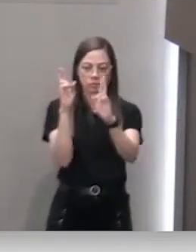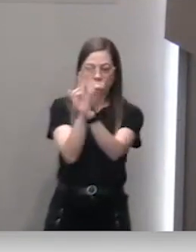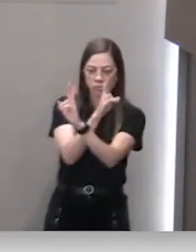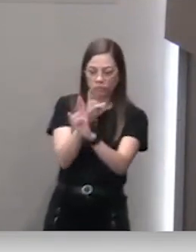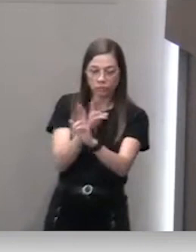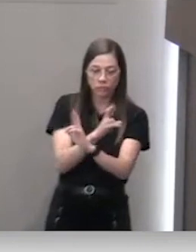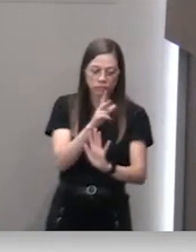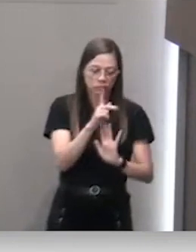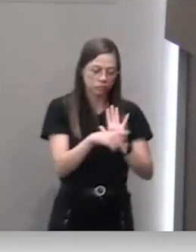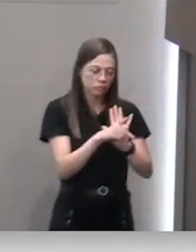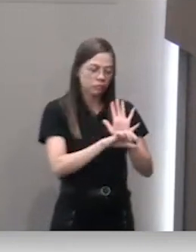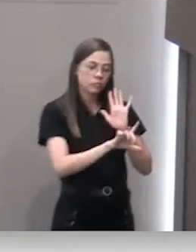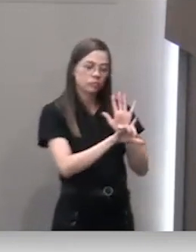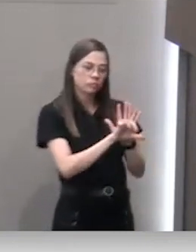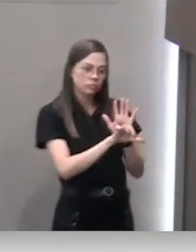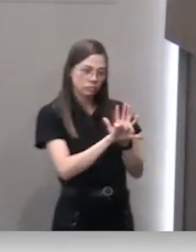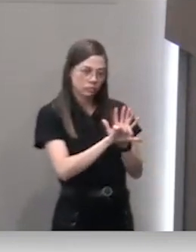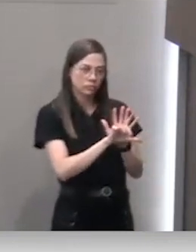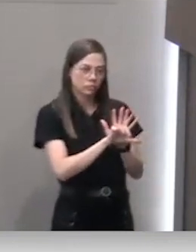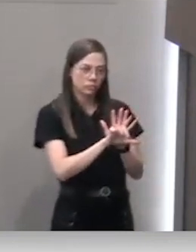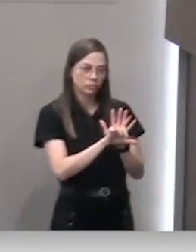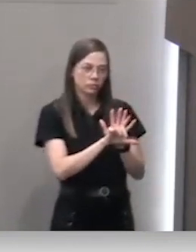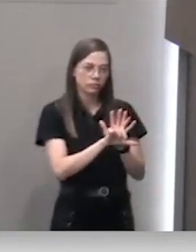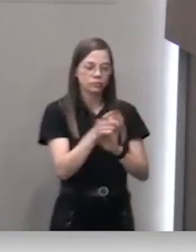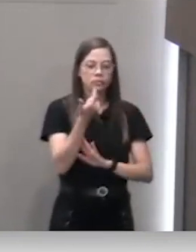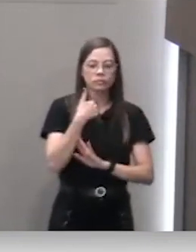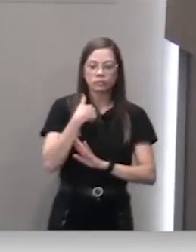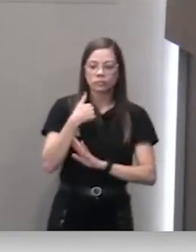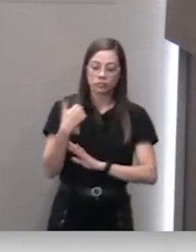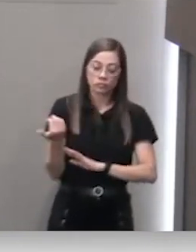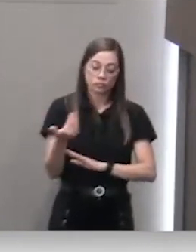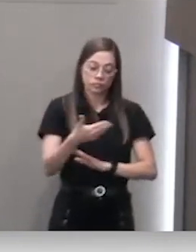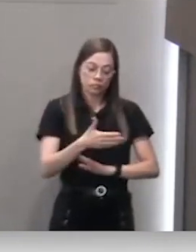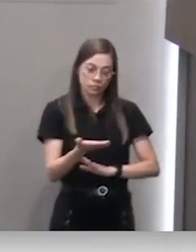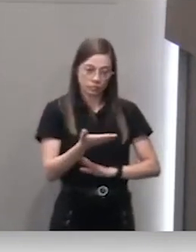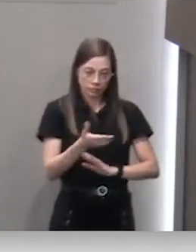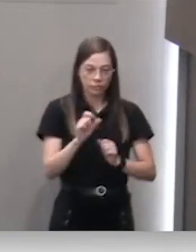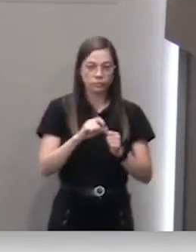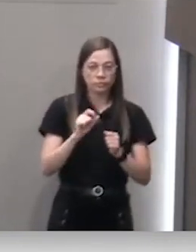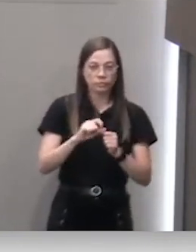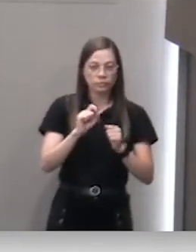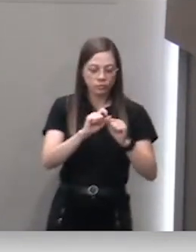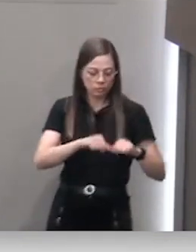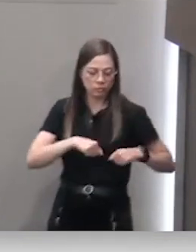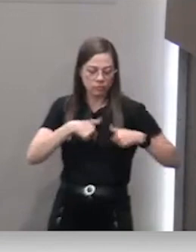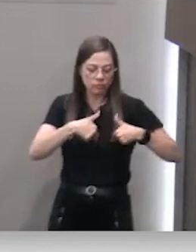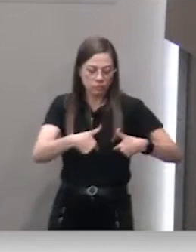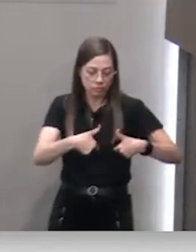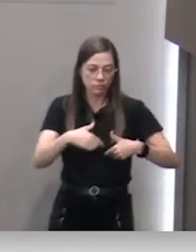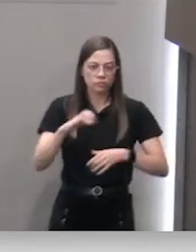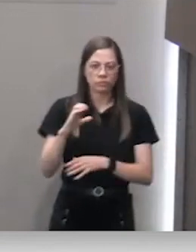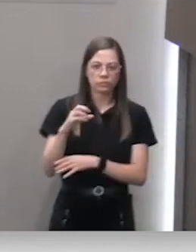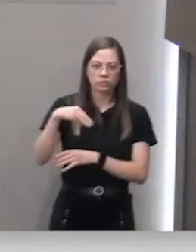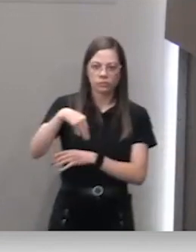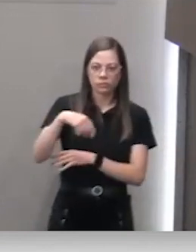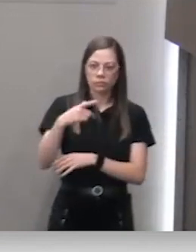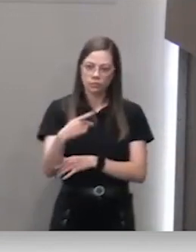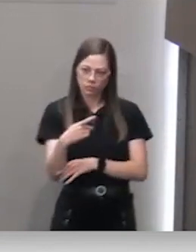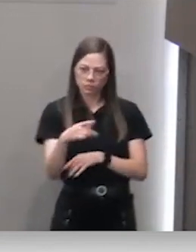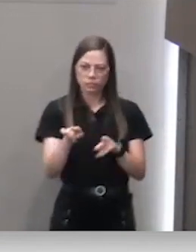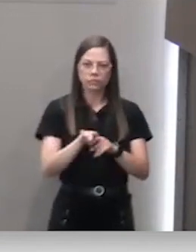ao projeto de lei, portanto, eu vi aqui uma manifestação do CMP, também tem